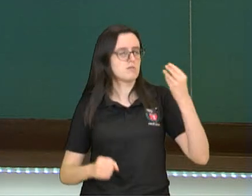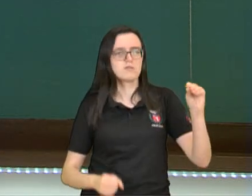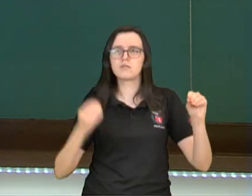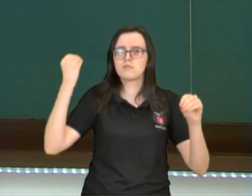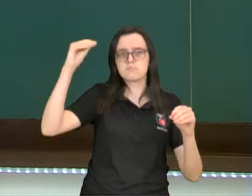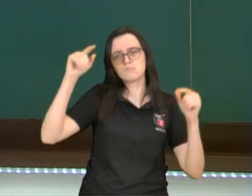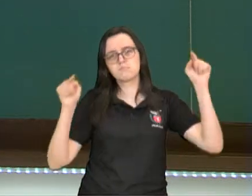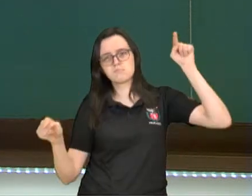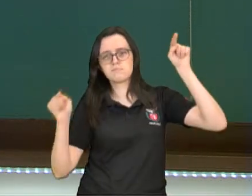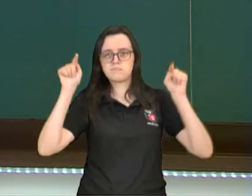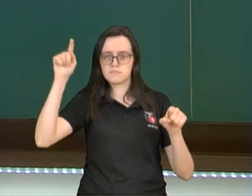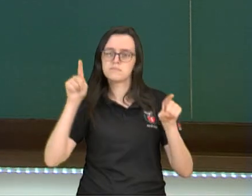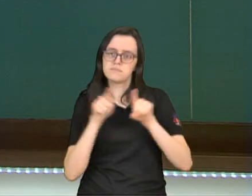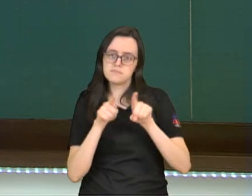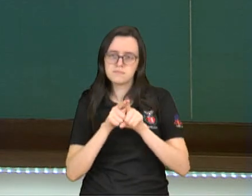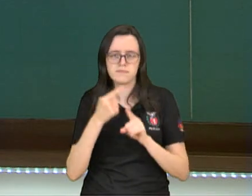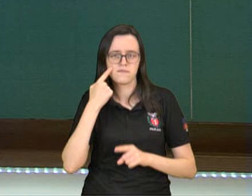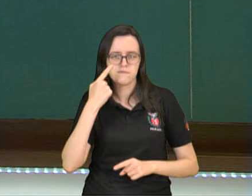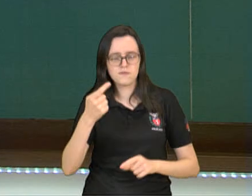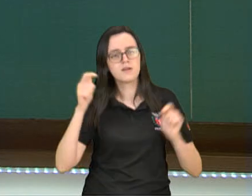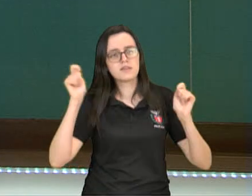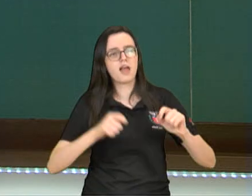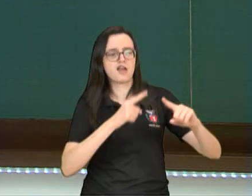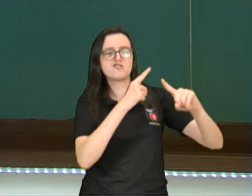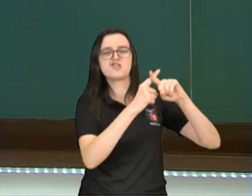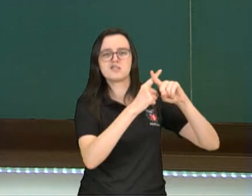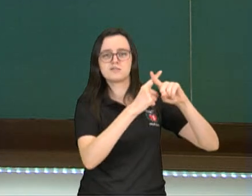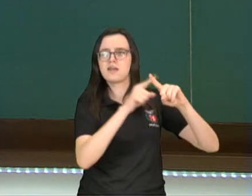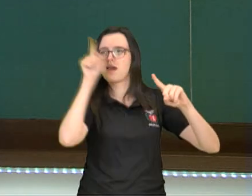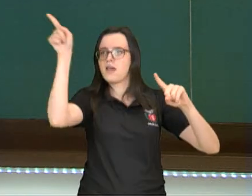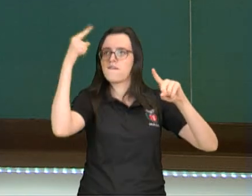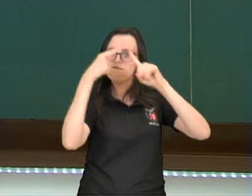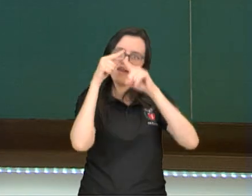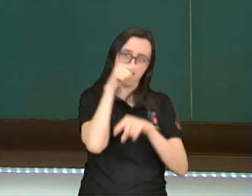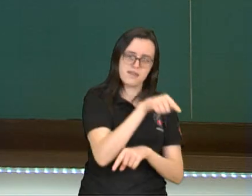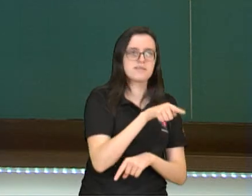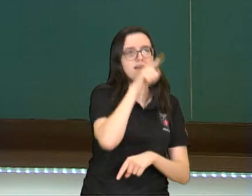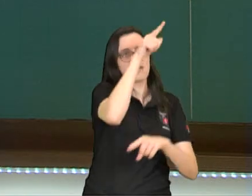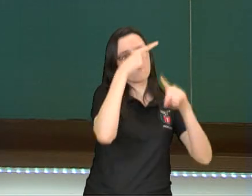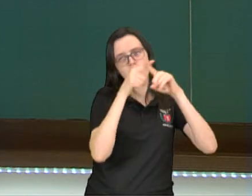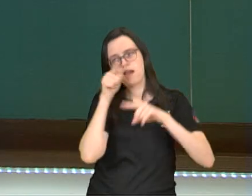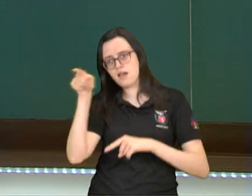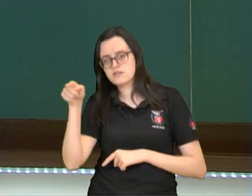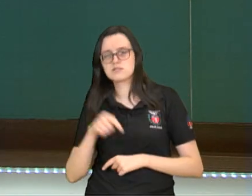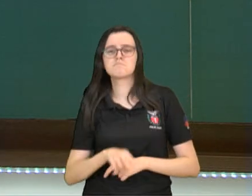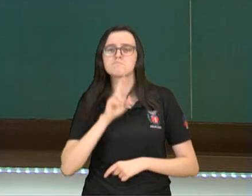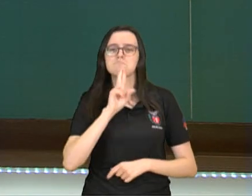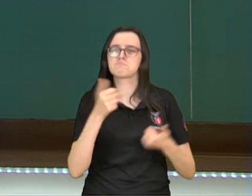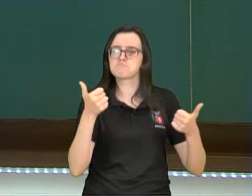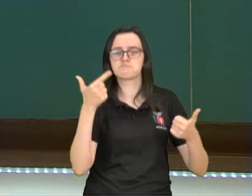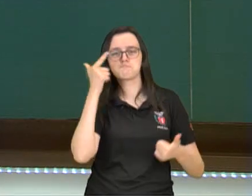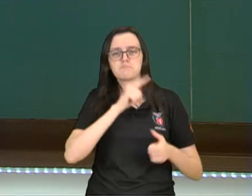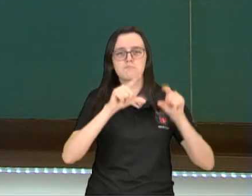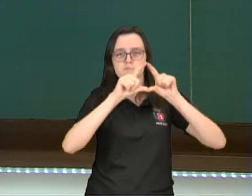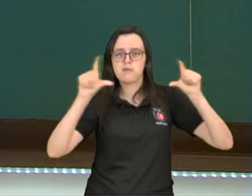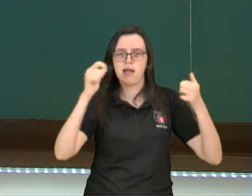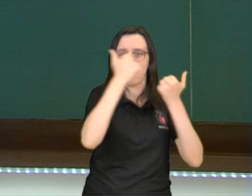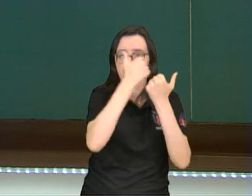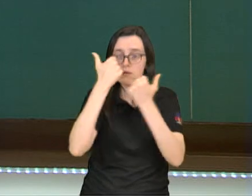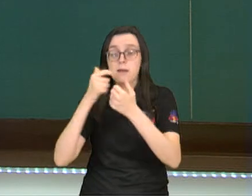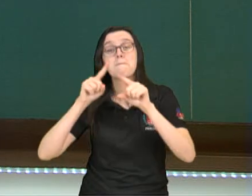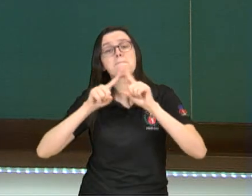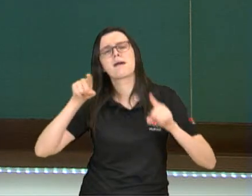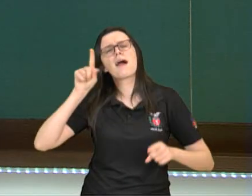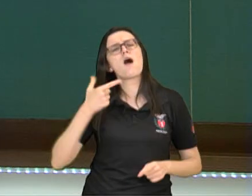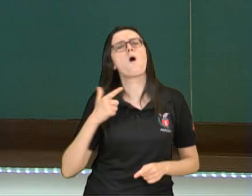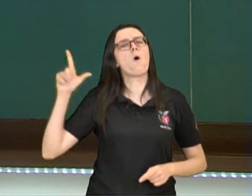aqui, 5 vezes 1x, igual 2 vezes 20. E resolveria a equação. Mas essa é uma